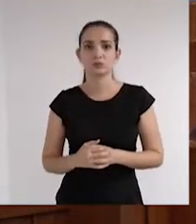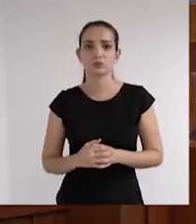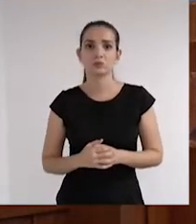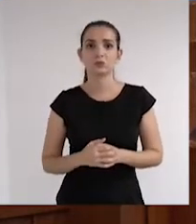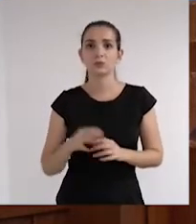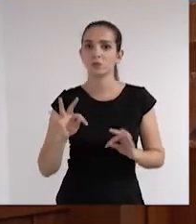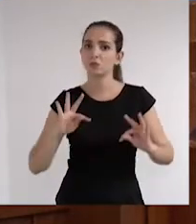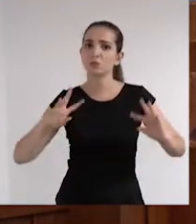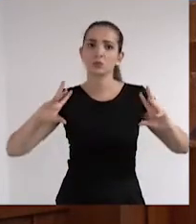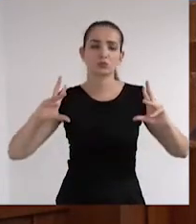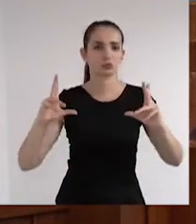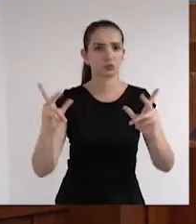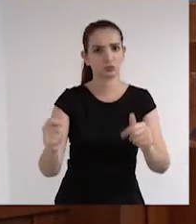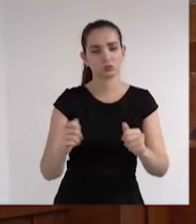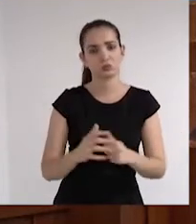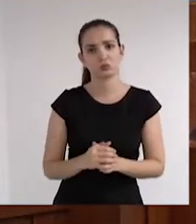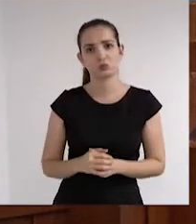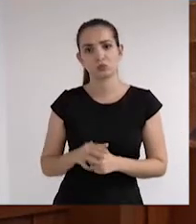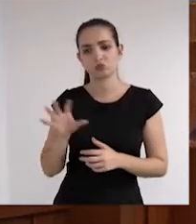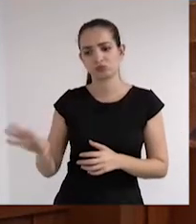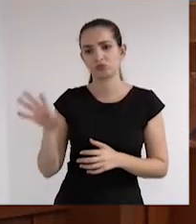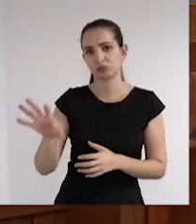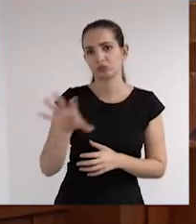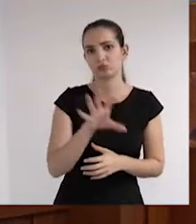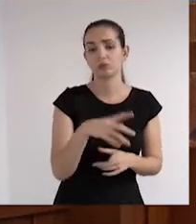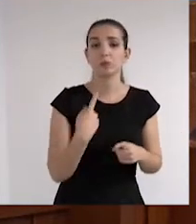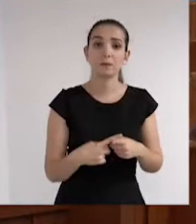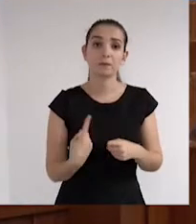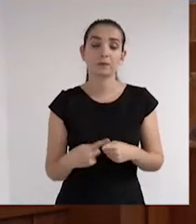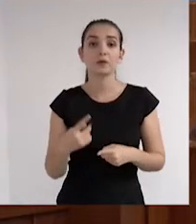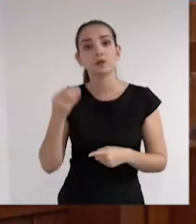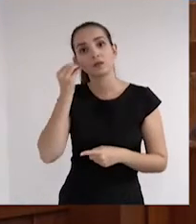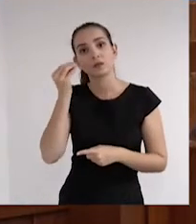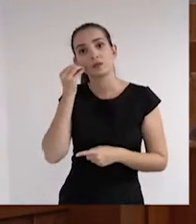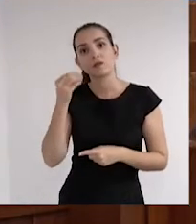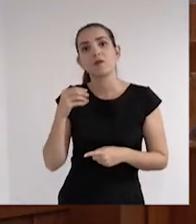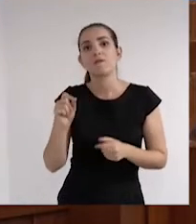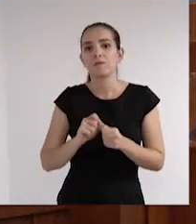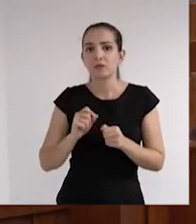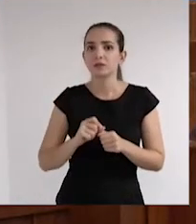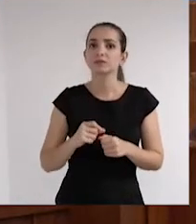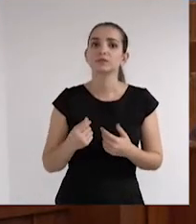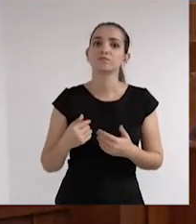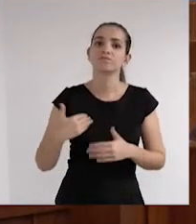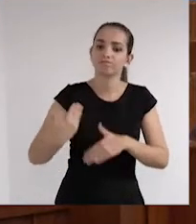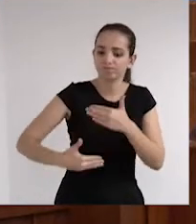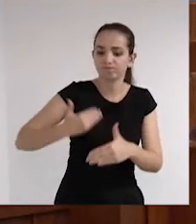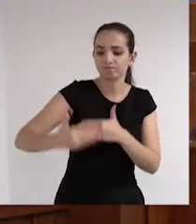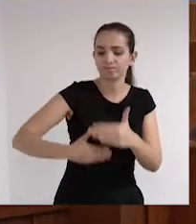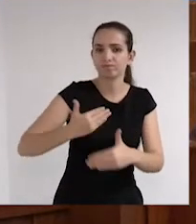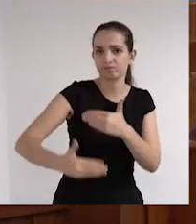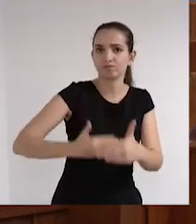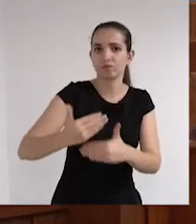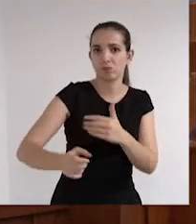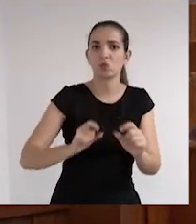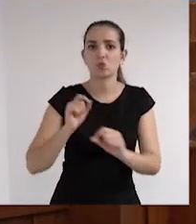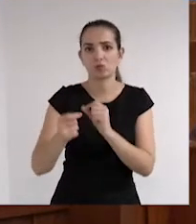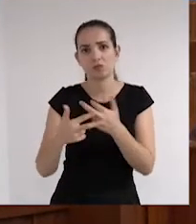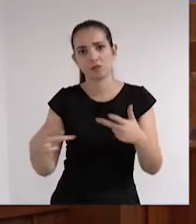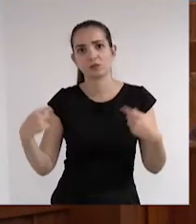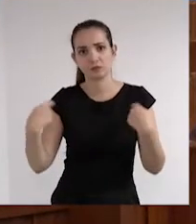para todos os setores, para poder fazer com que a máquina possa fazer frente às demandas que